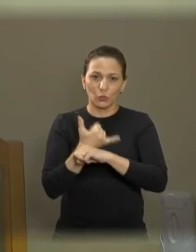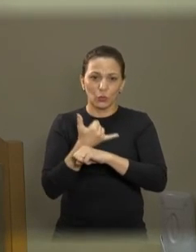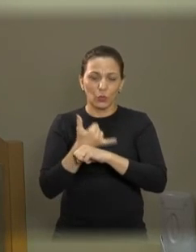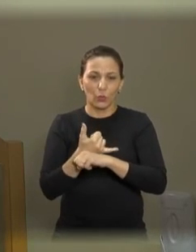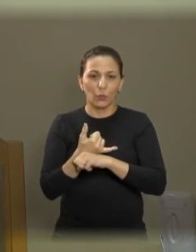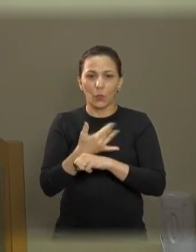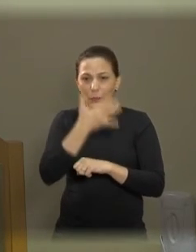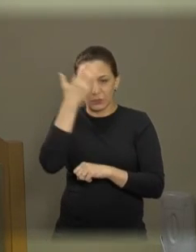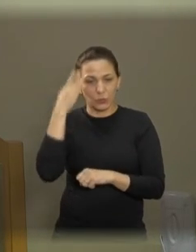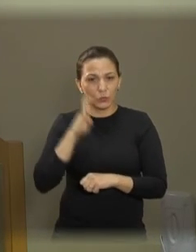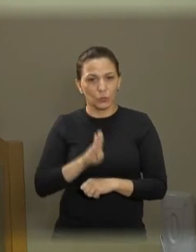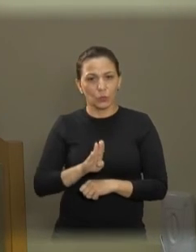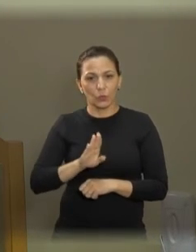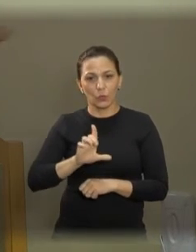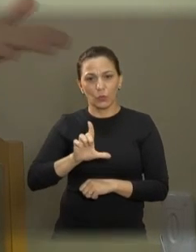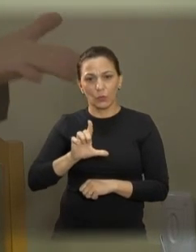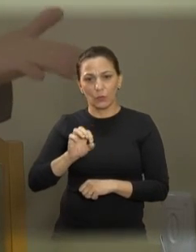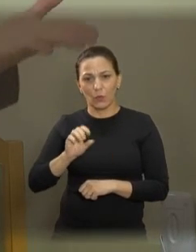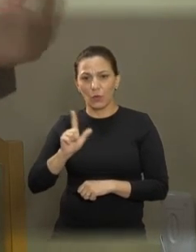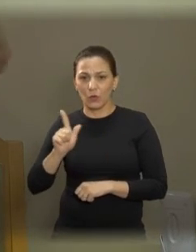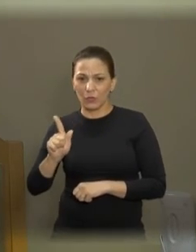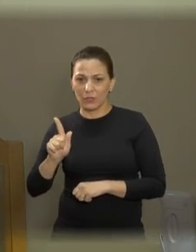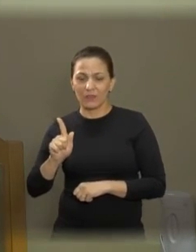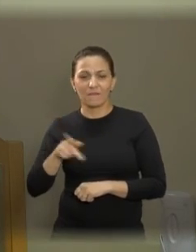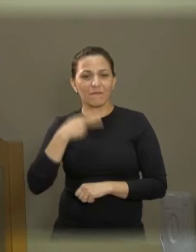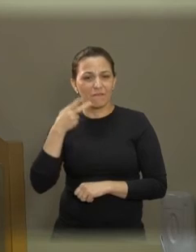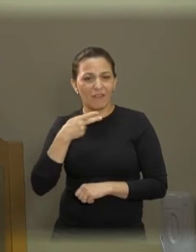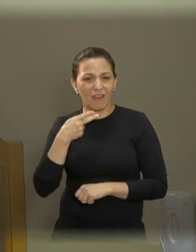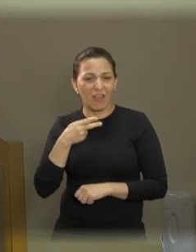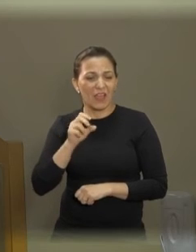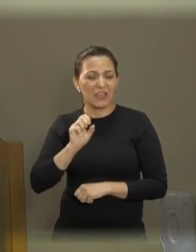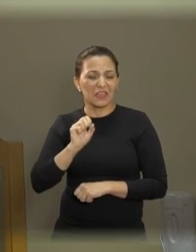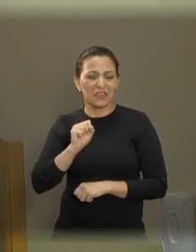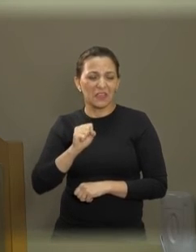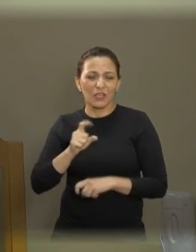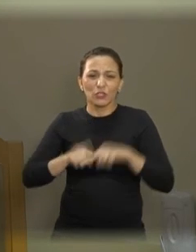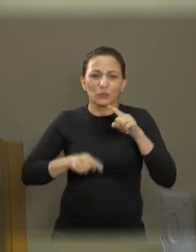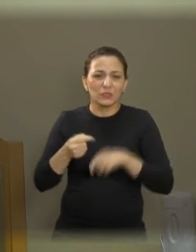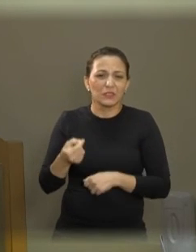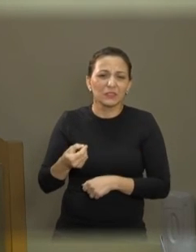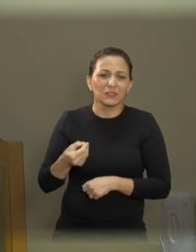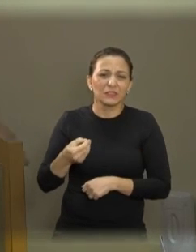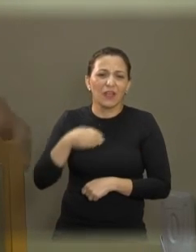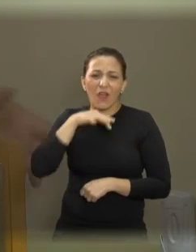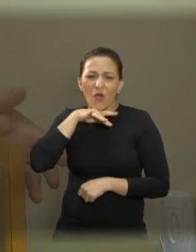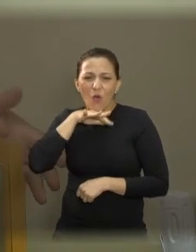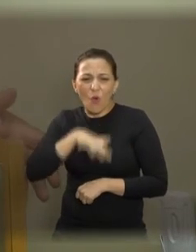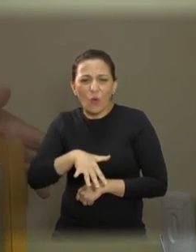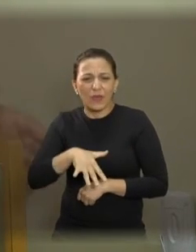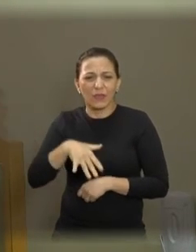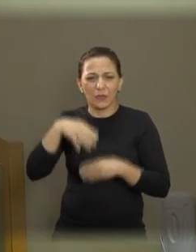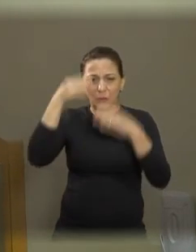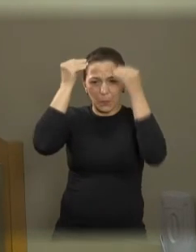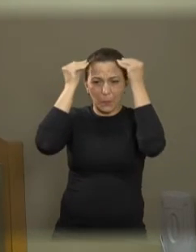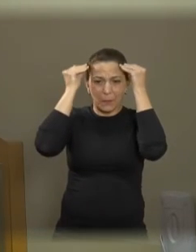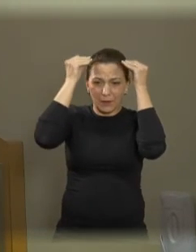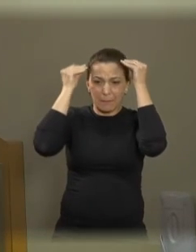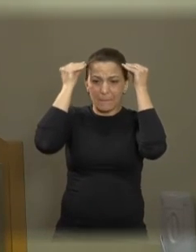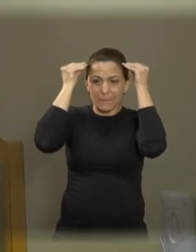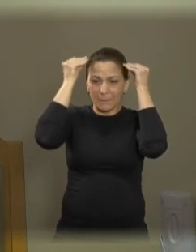blogueira, falar que o sulfato faz mal no cabelo, externamente.